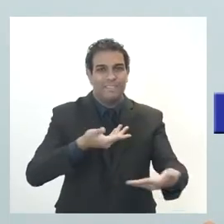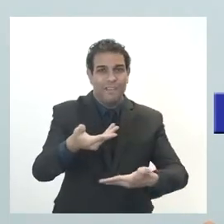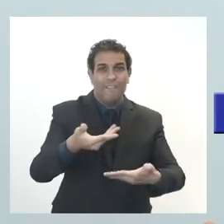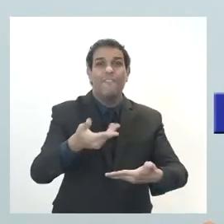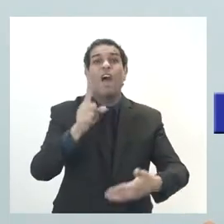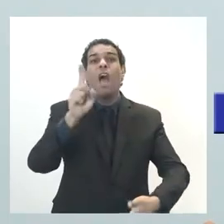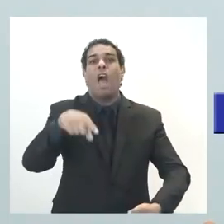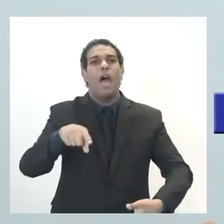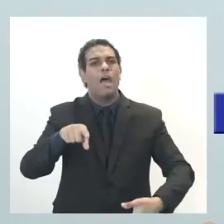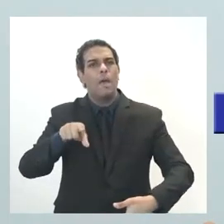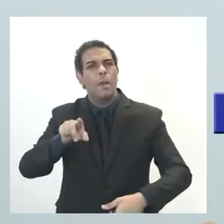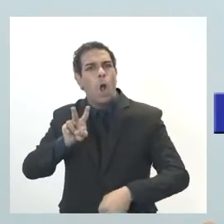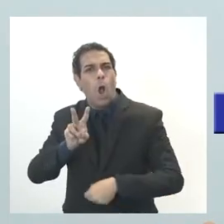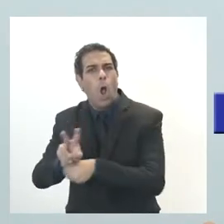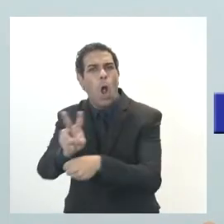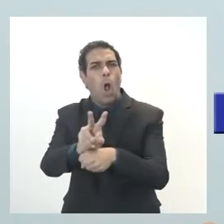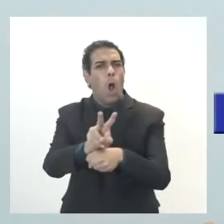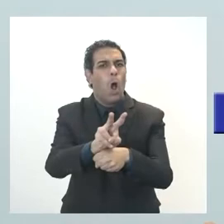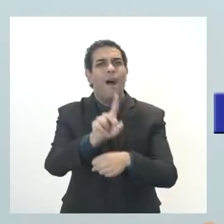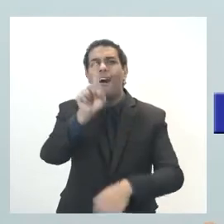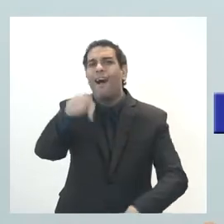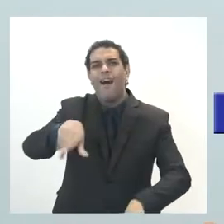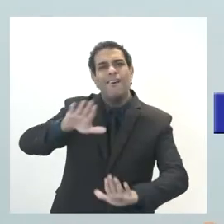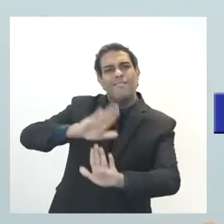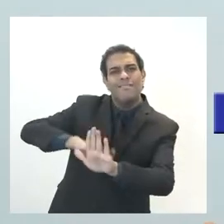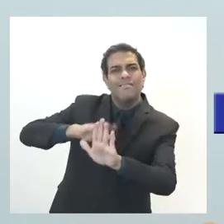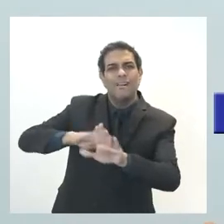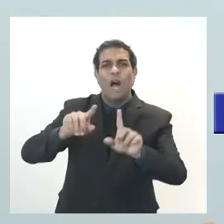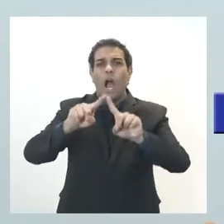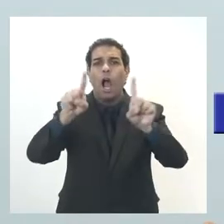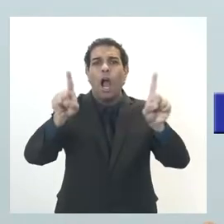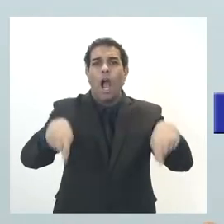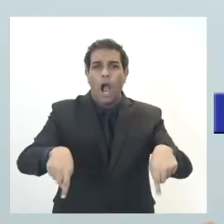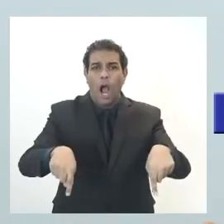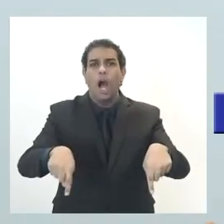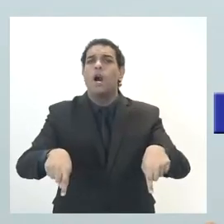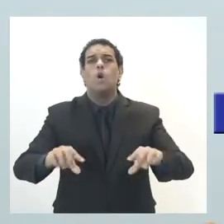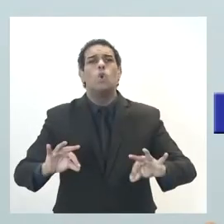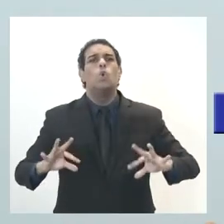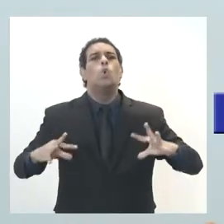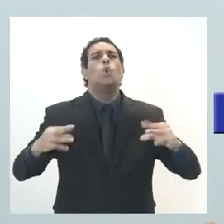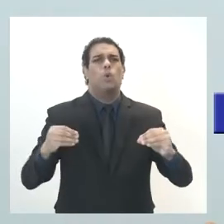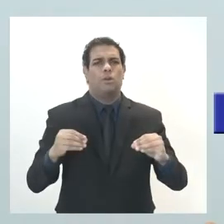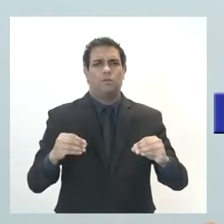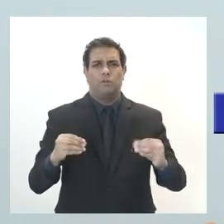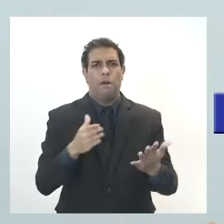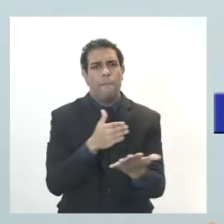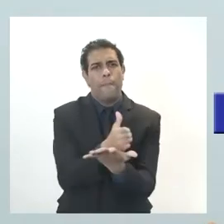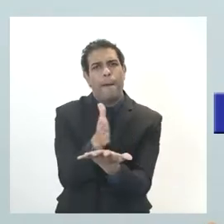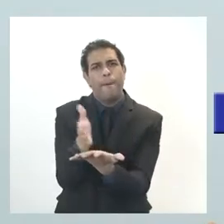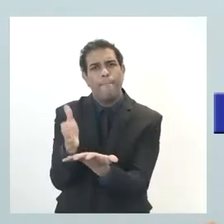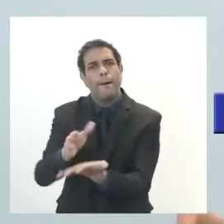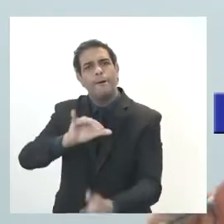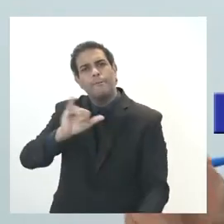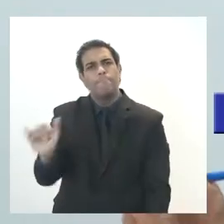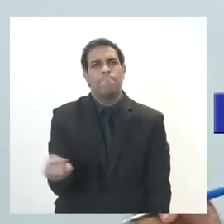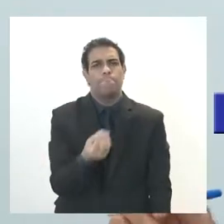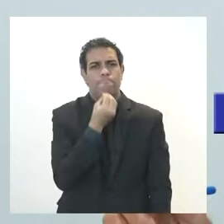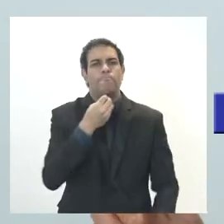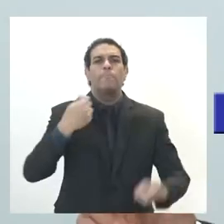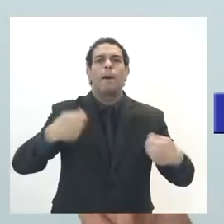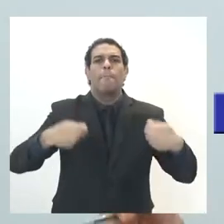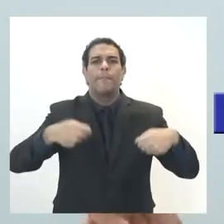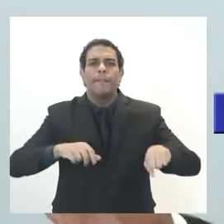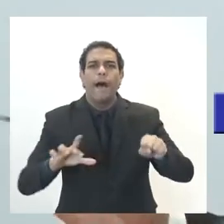e proteger o servidor público servir e fiscalizar por isso que ele tem que ter essas garantias